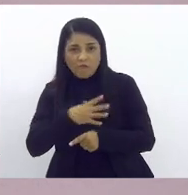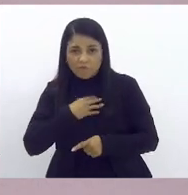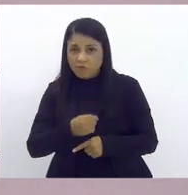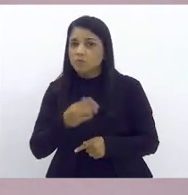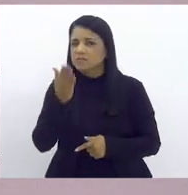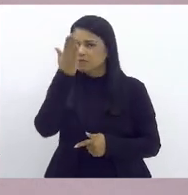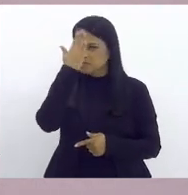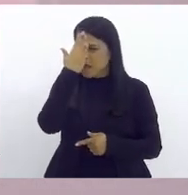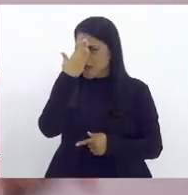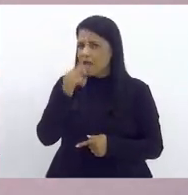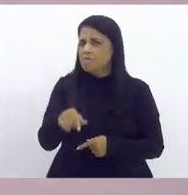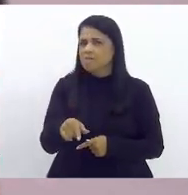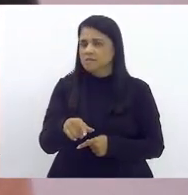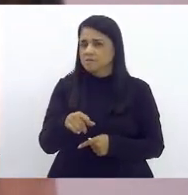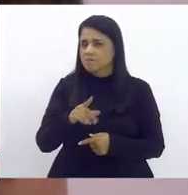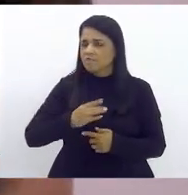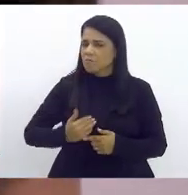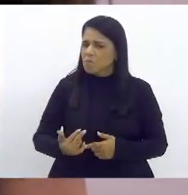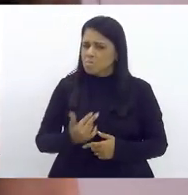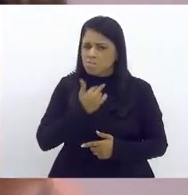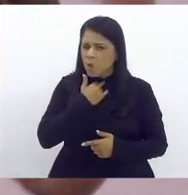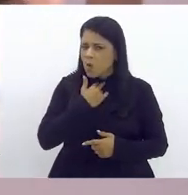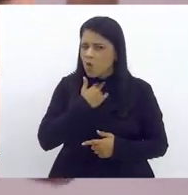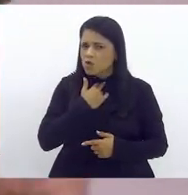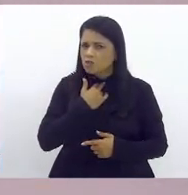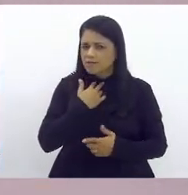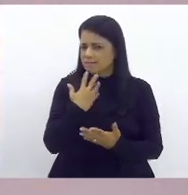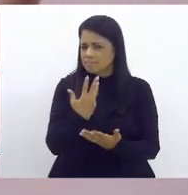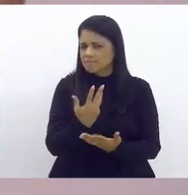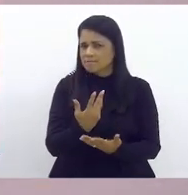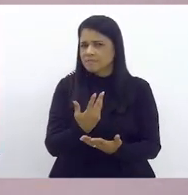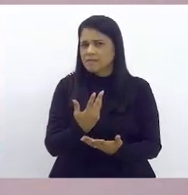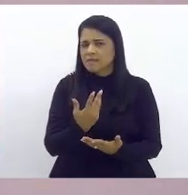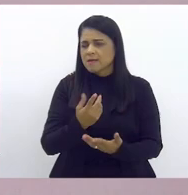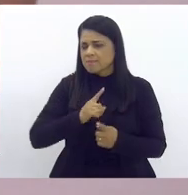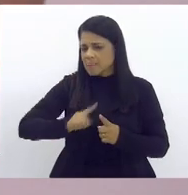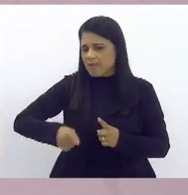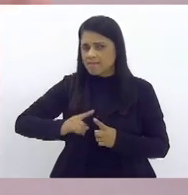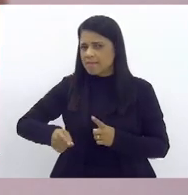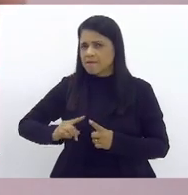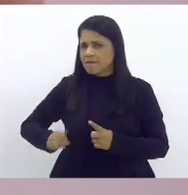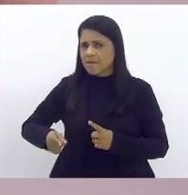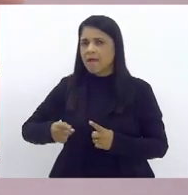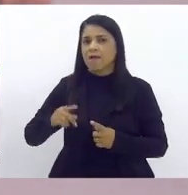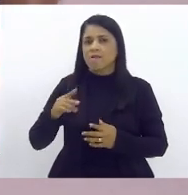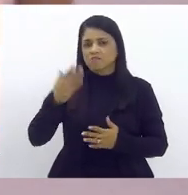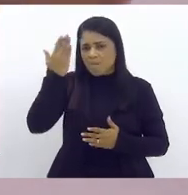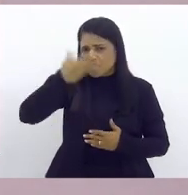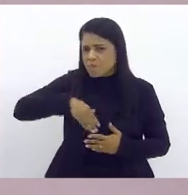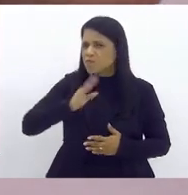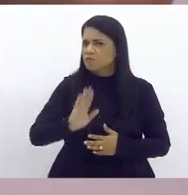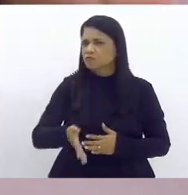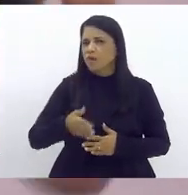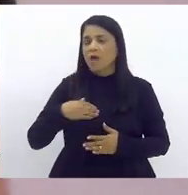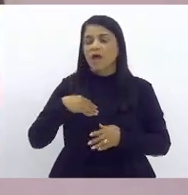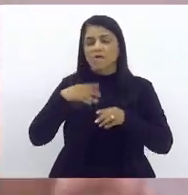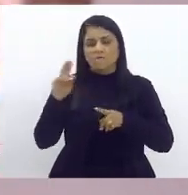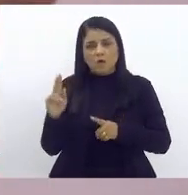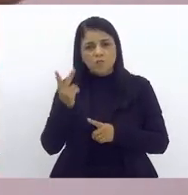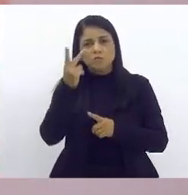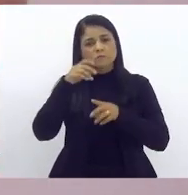Então, vamos parar de negar o que já foi estudado, o que já foi comprovado, e vamos, valorização para a educação infantil